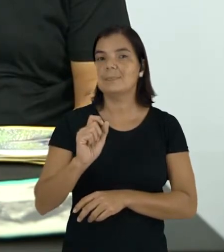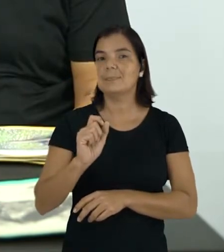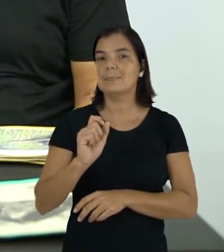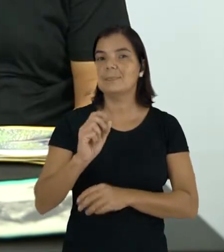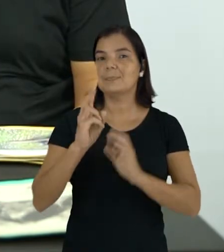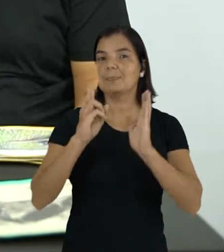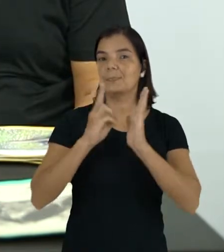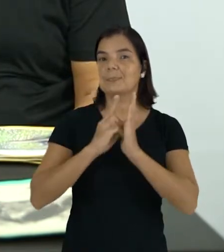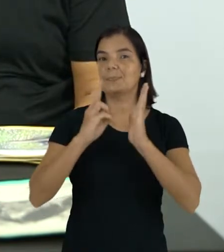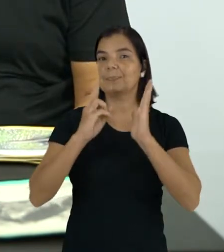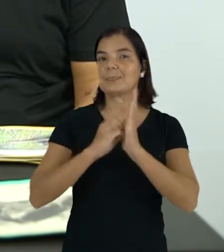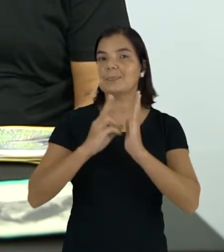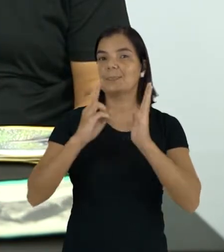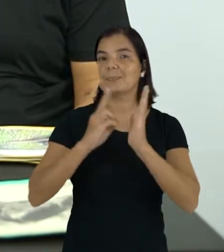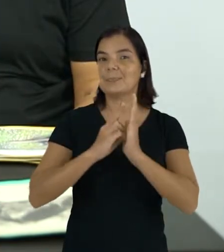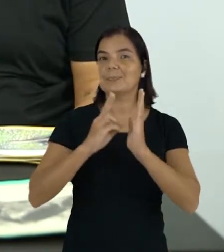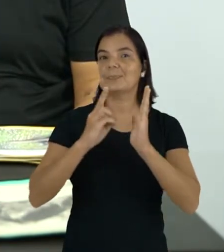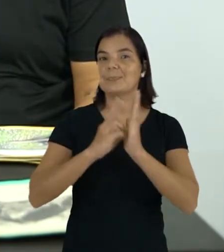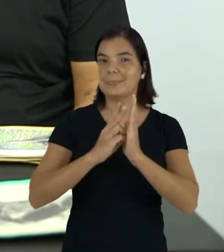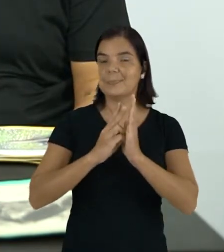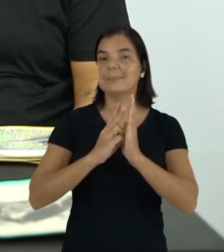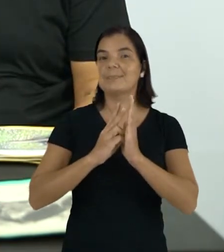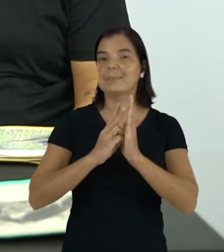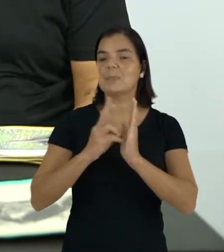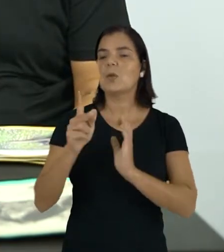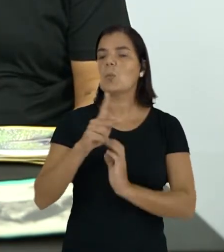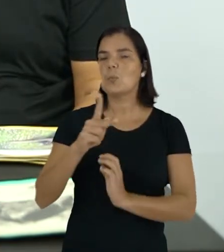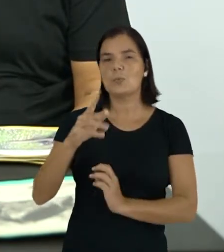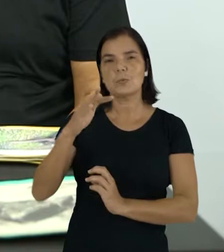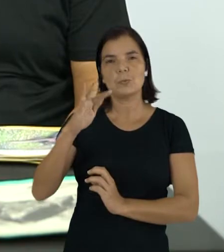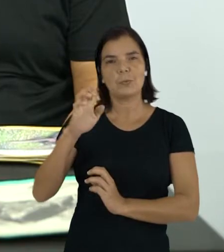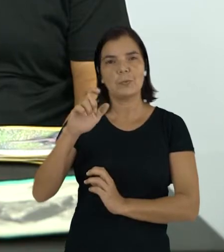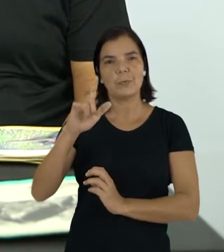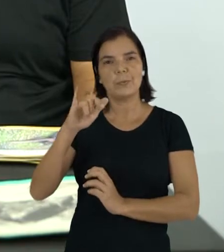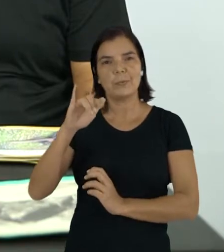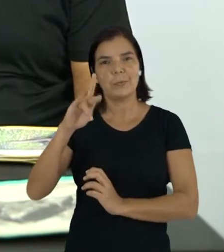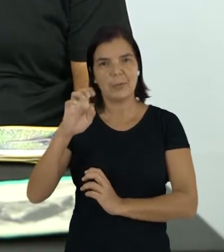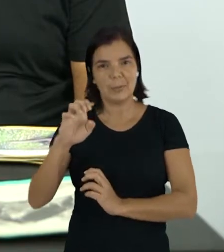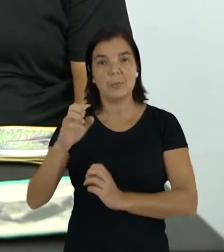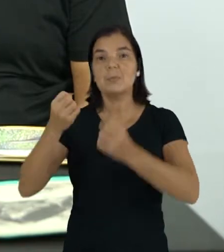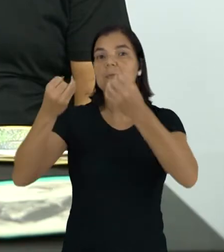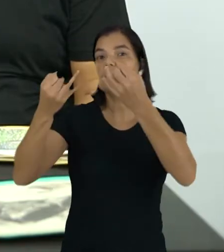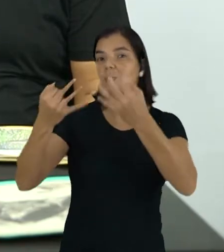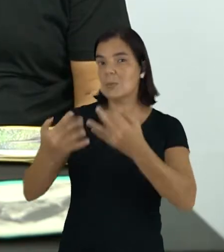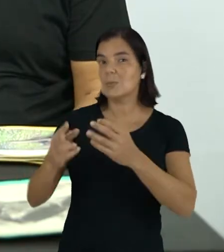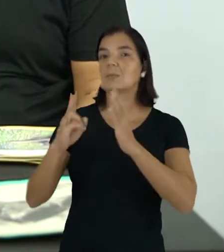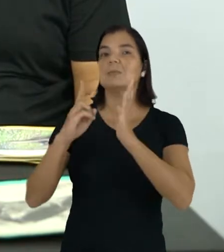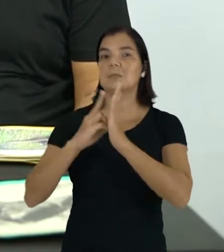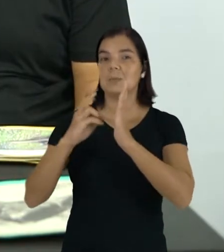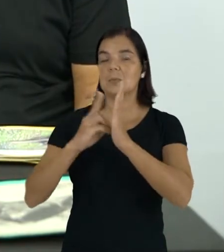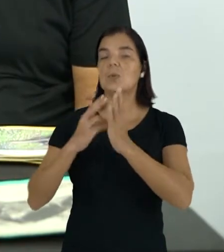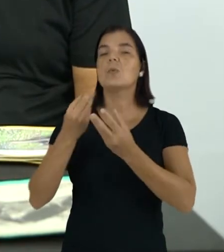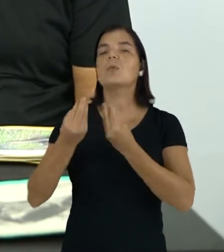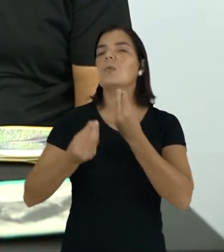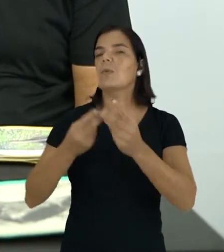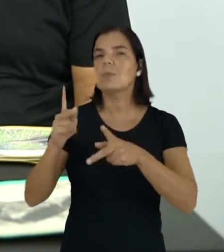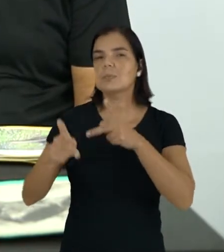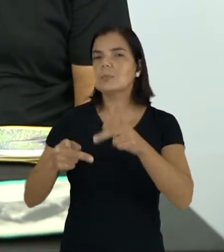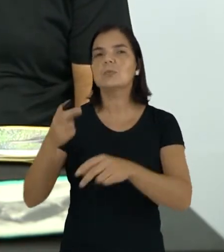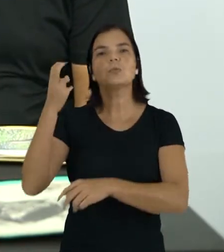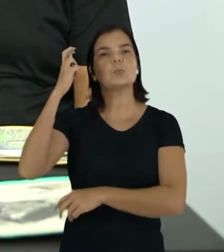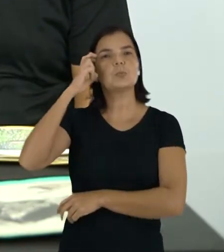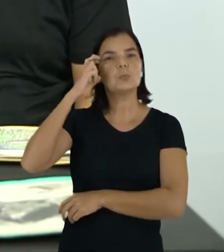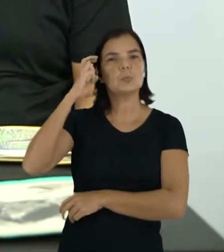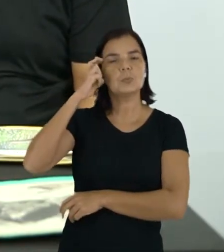Os indígenas. O professor Felipe vai falar aqui sobre os indígenas, né, como eles estão, um pouco da sua